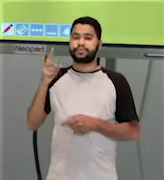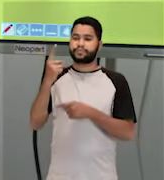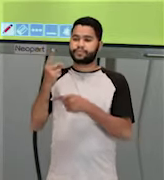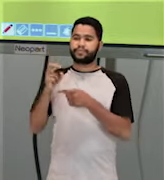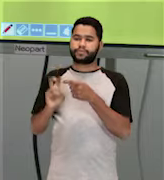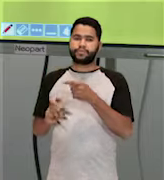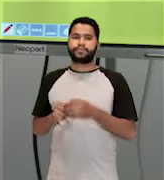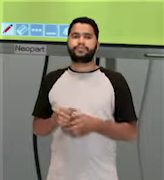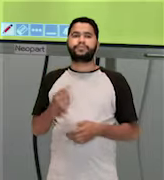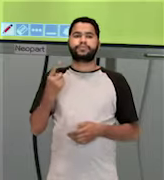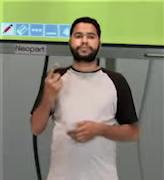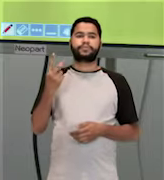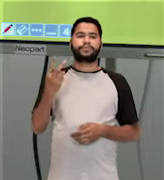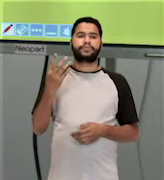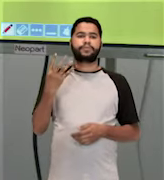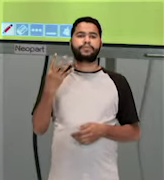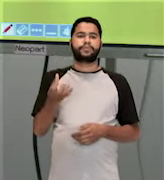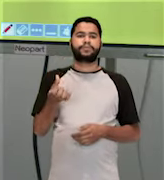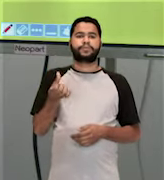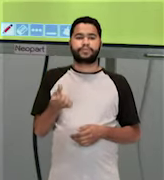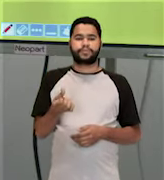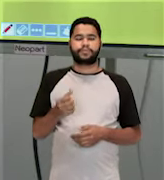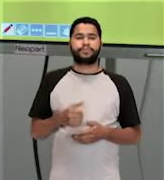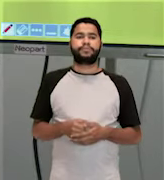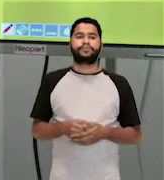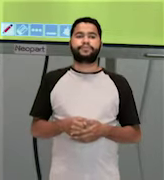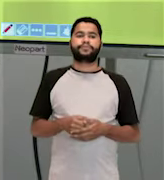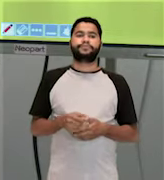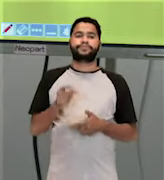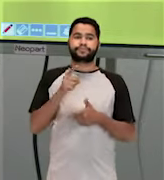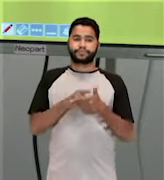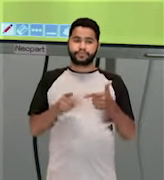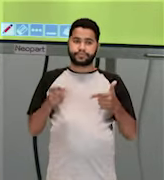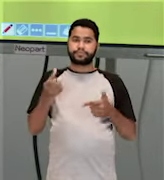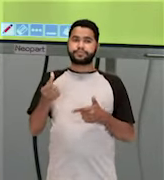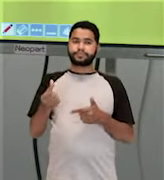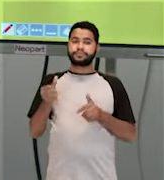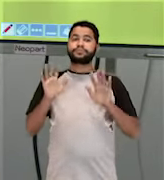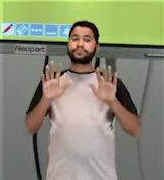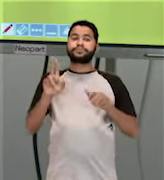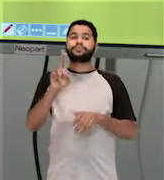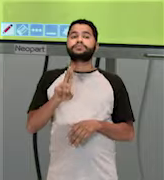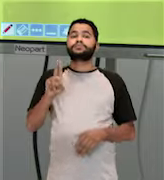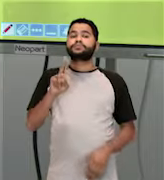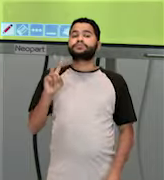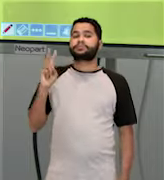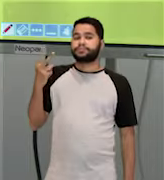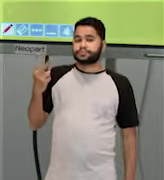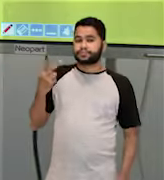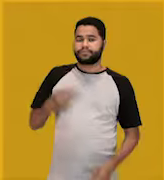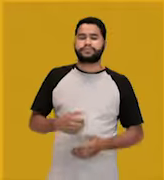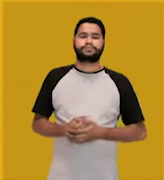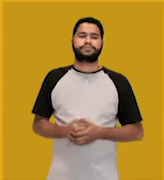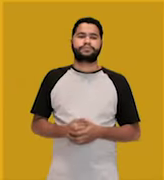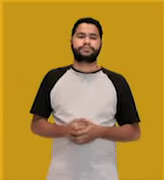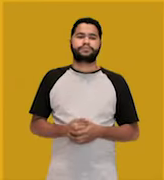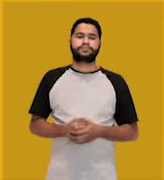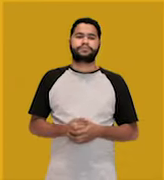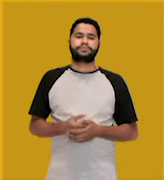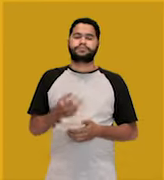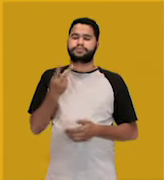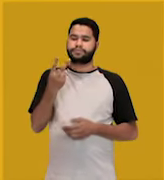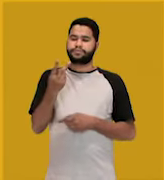1/5. 1, 2, 3, 4, 5, 6. Dividiu em 6 partes, mas nesse caso eu colori 2 pedaços. Então